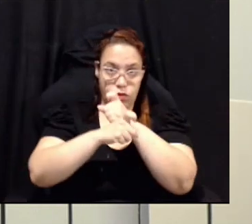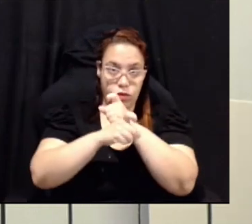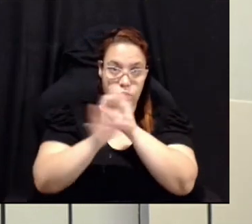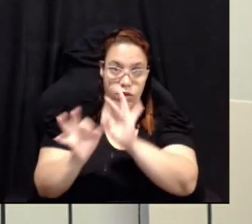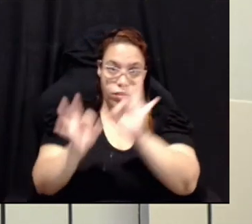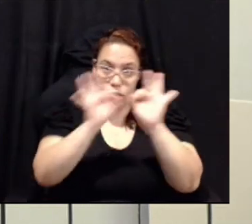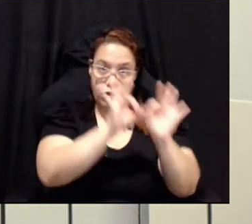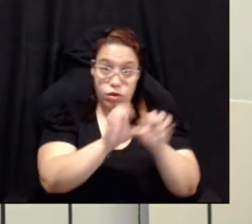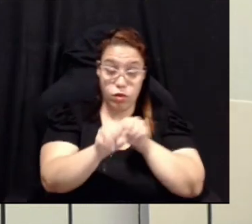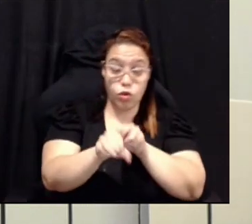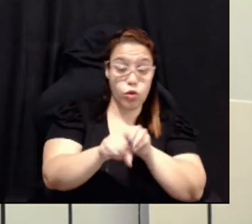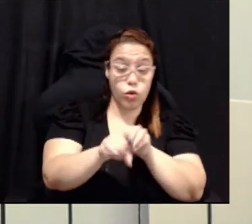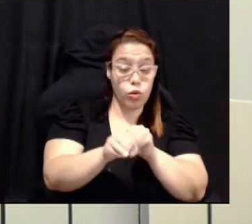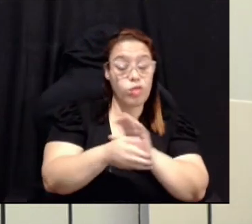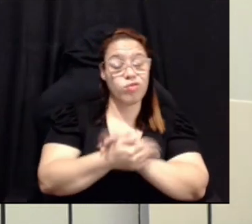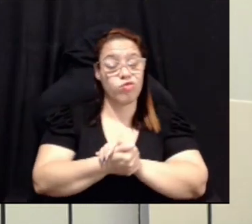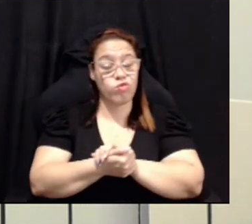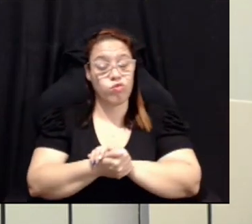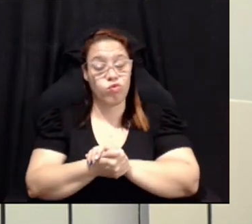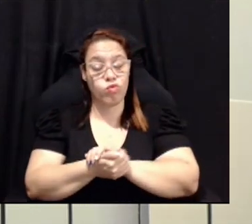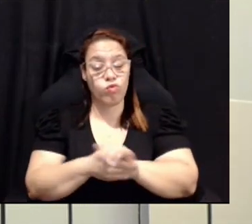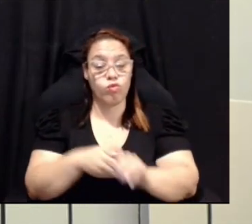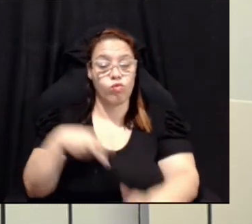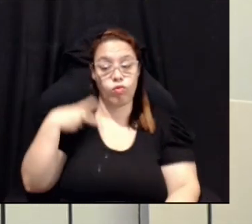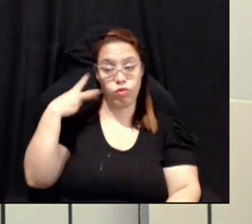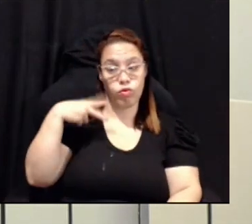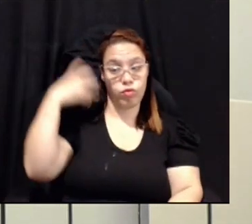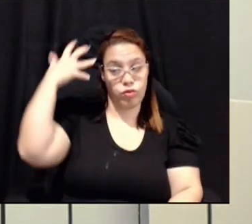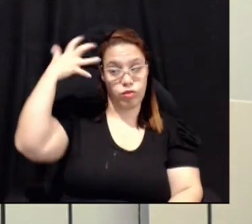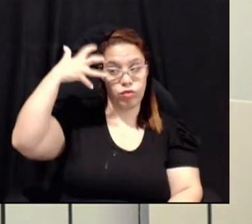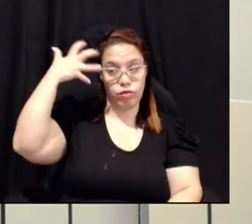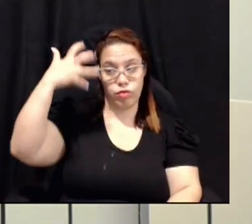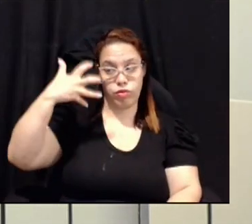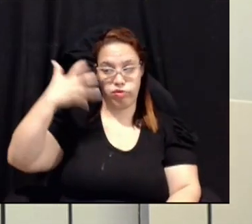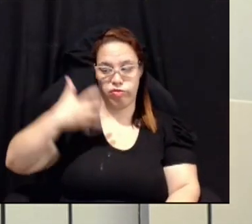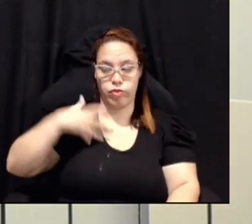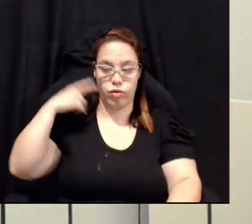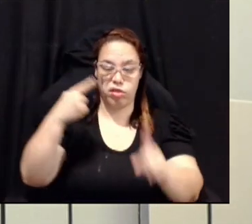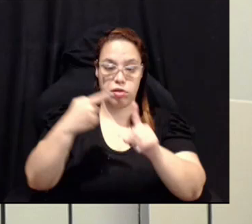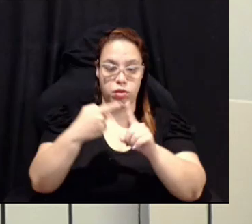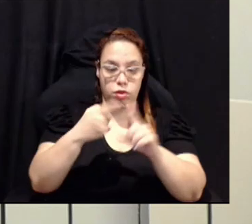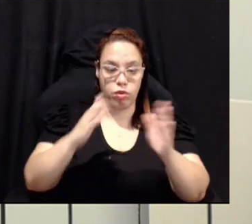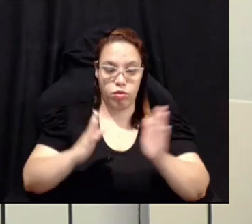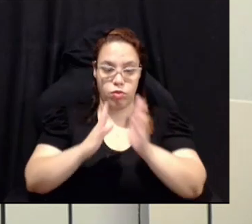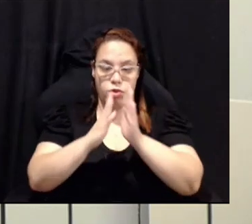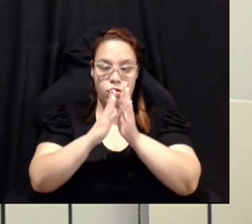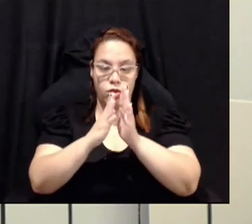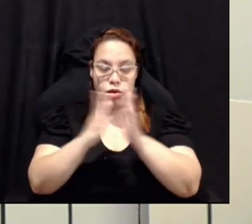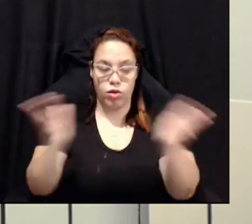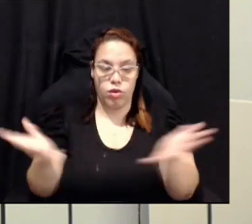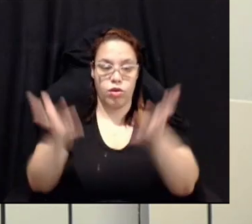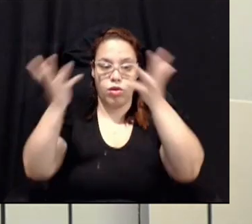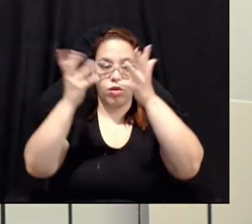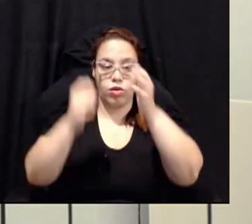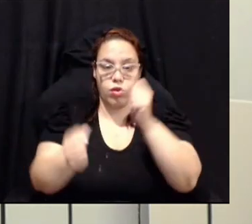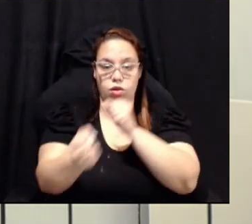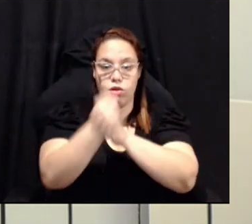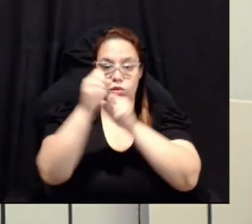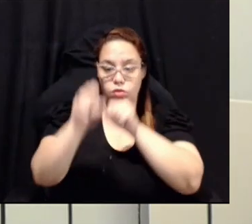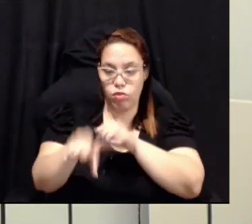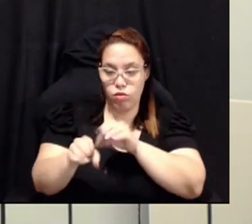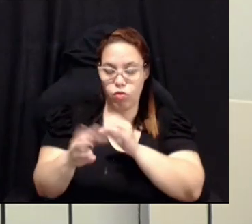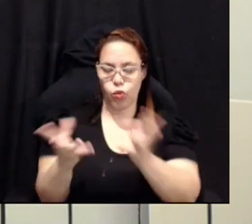Educação. Presidida pela vereadora Guida Calisto, o objetivo da frente é promover a defesa da educação de qualidade